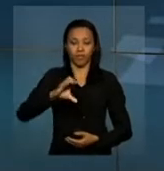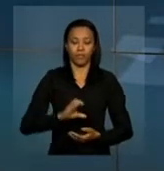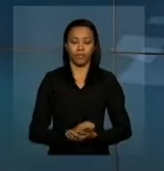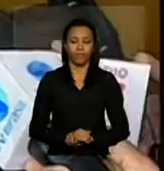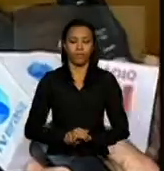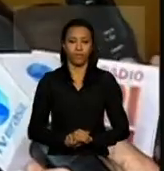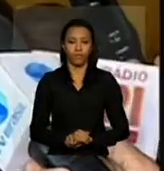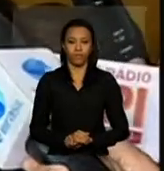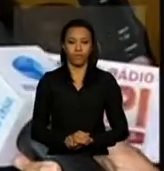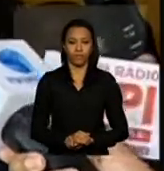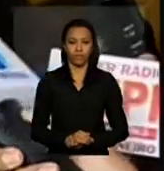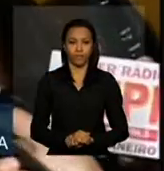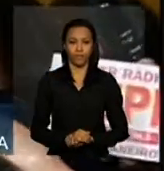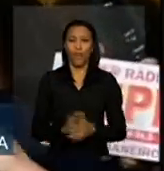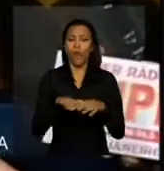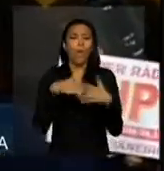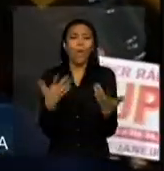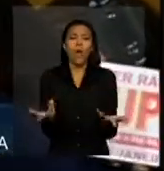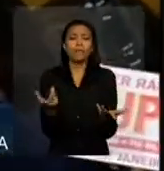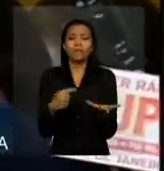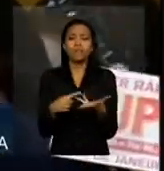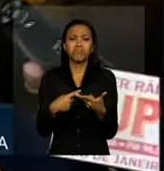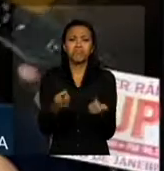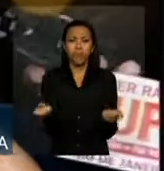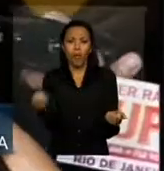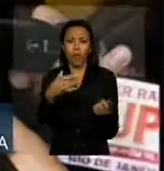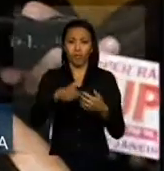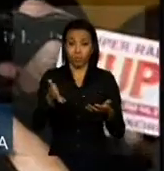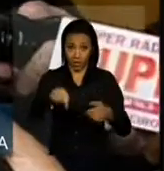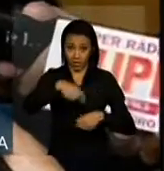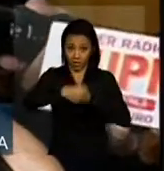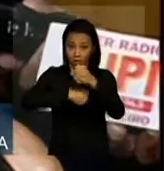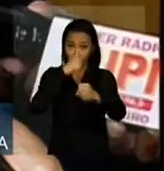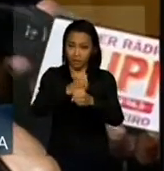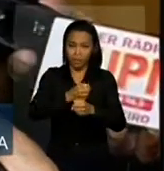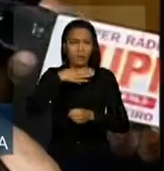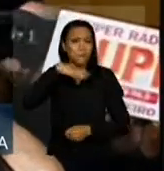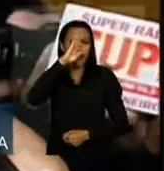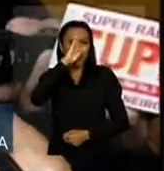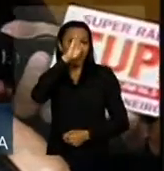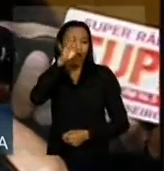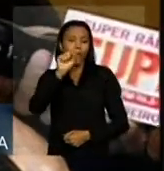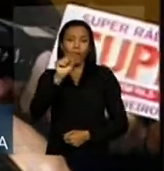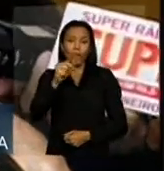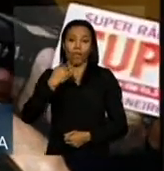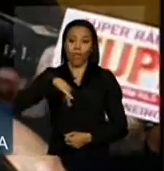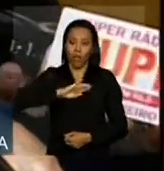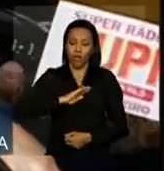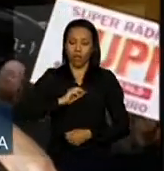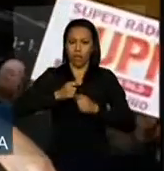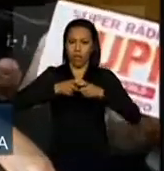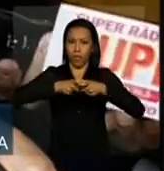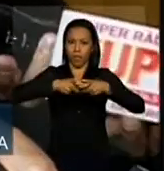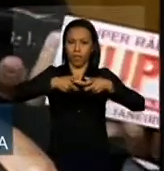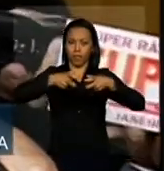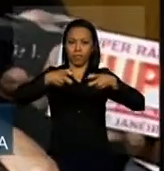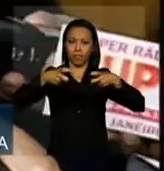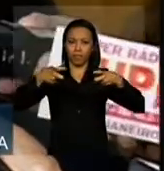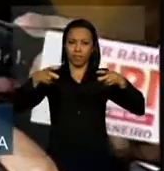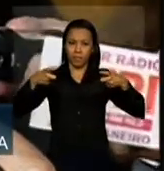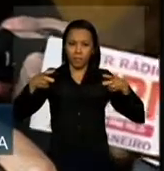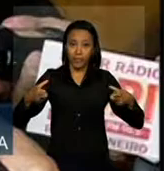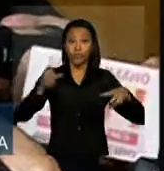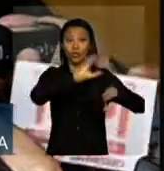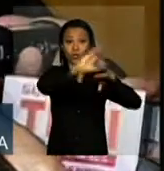Mercadante. Quais são as novidades para esse ano, então, ministro? Olha, a principal novidade é que nós tivemos uma forte expansão